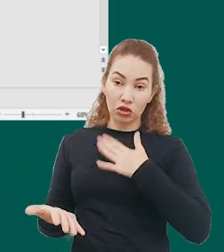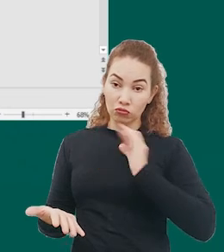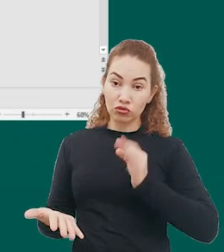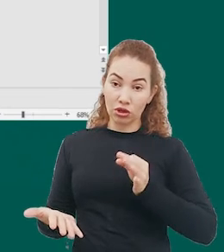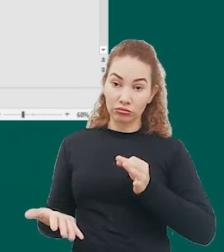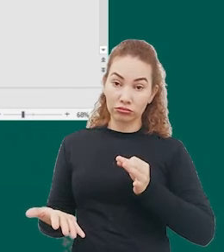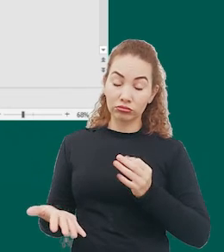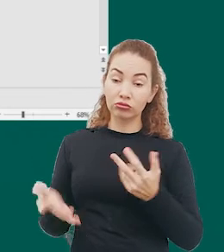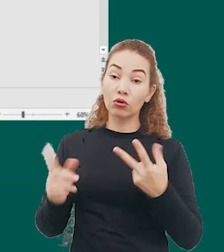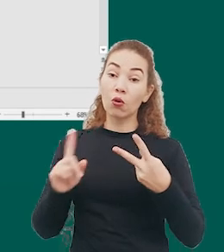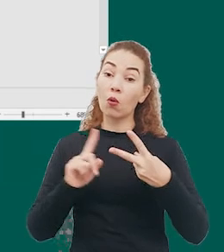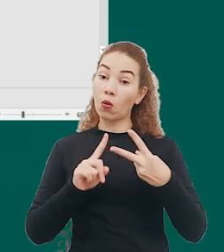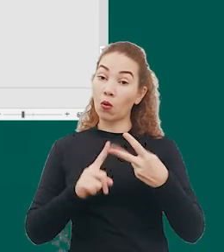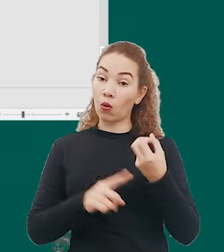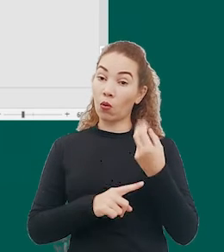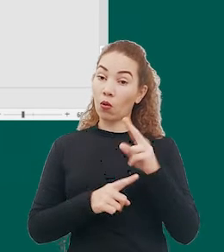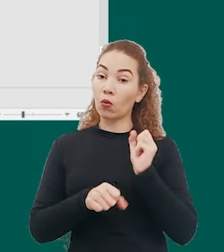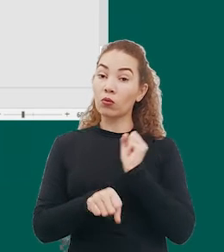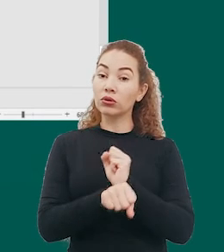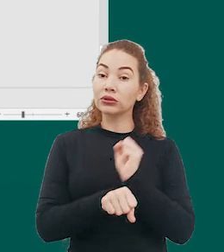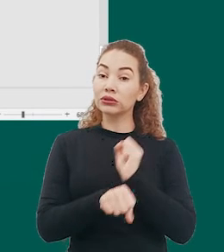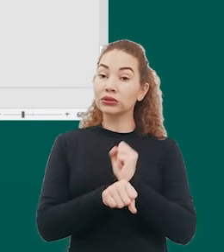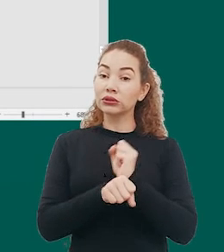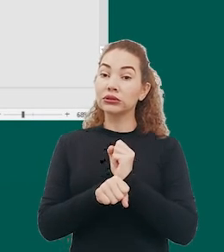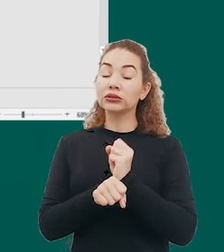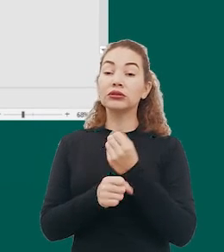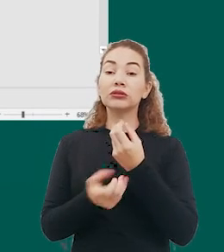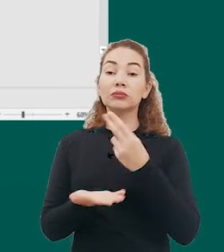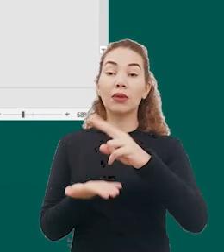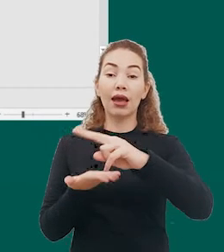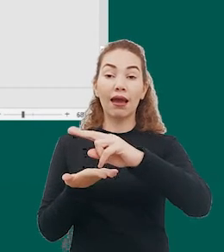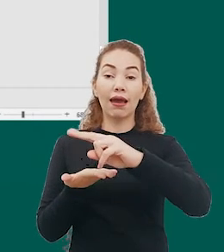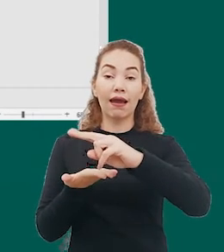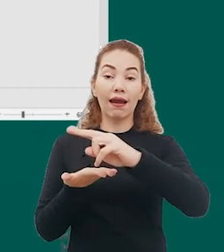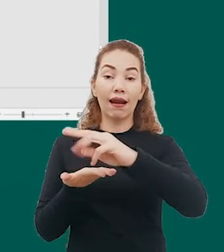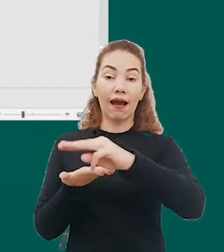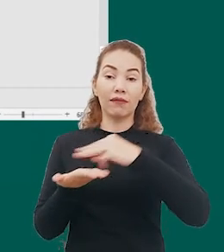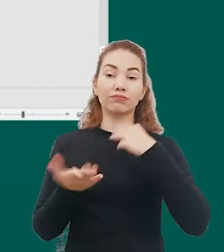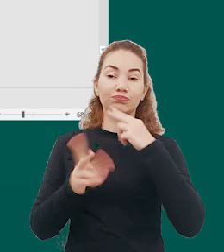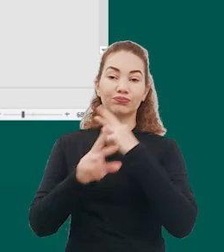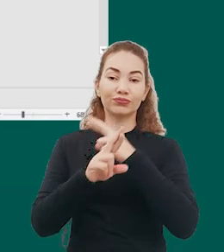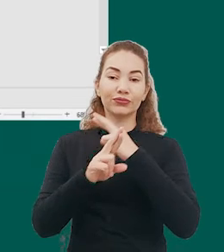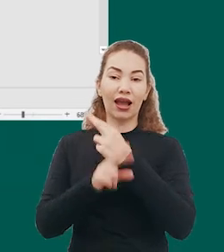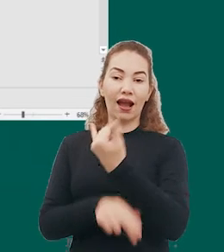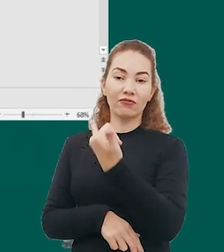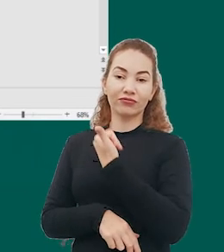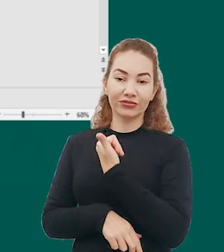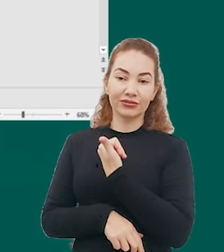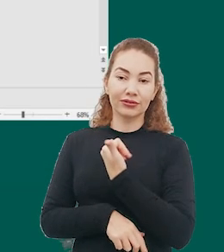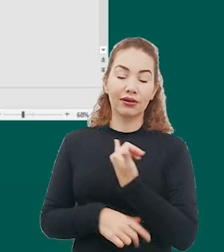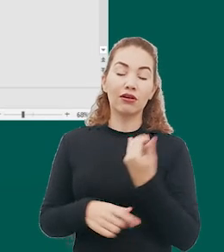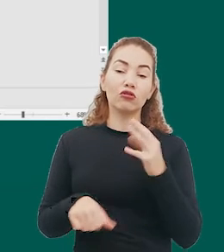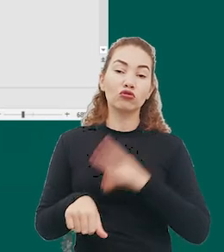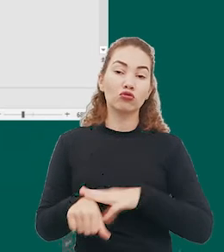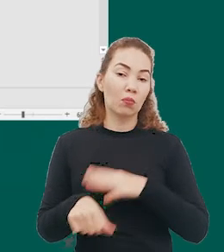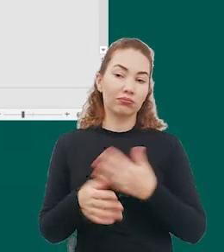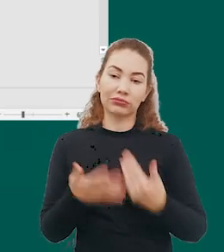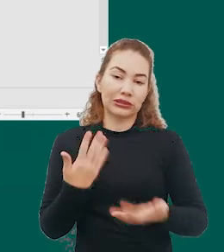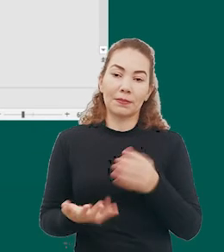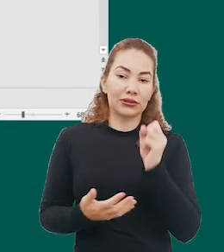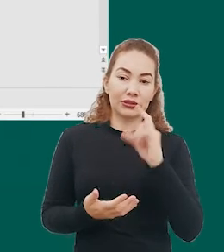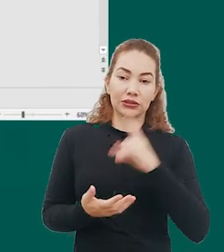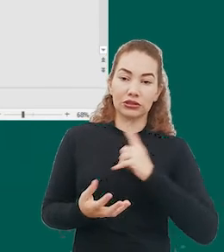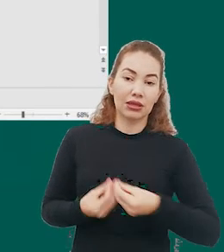corretos, ou nós podemos aguardar a notificação da Receita. No momento em que nós, independente se